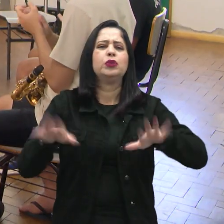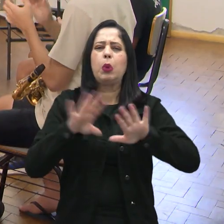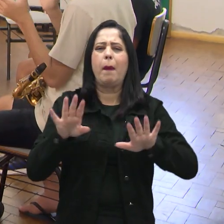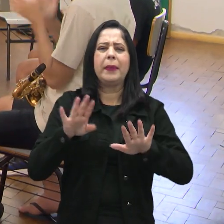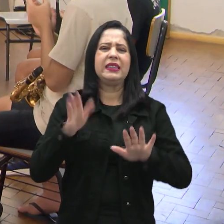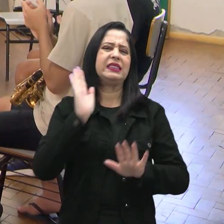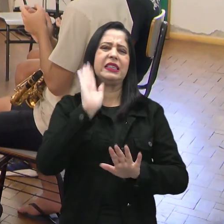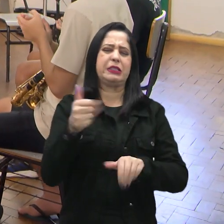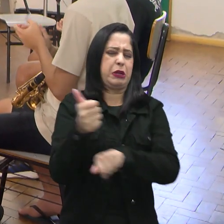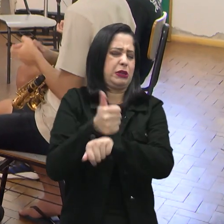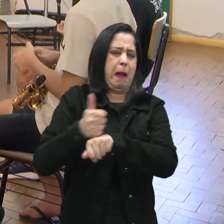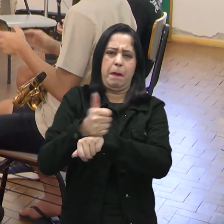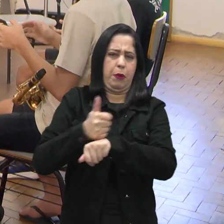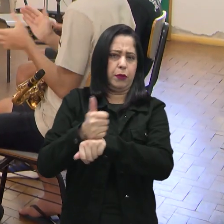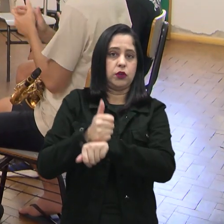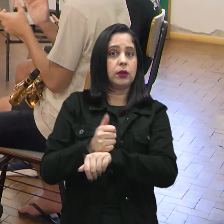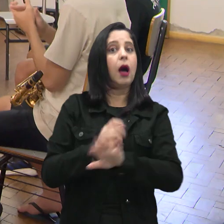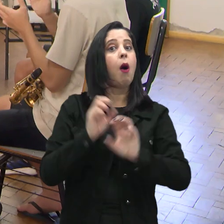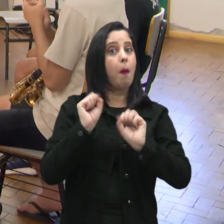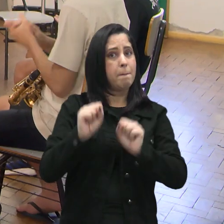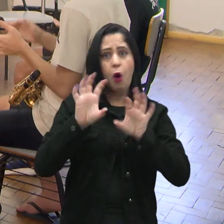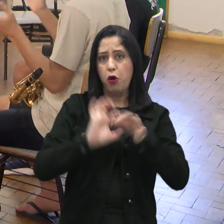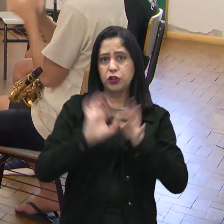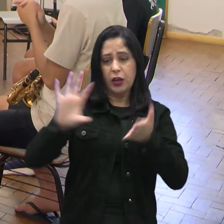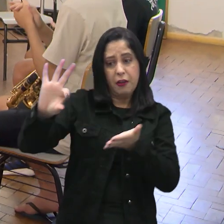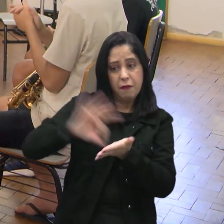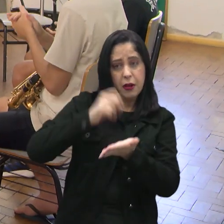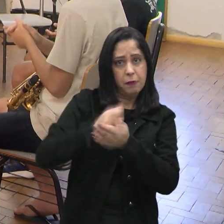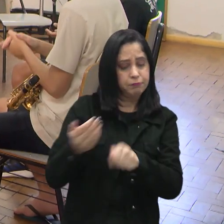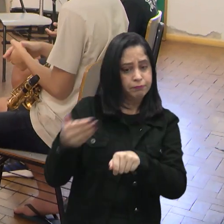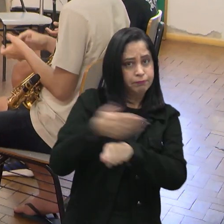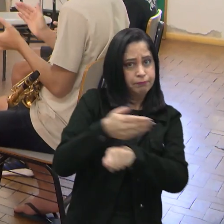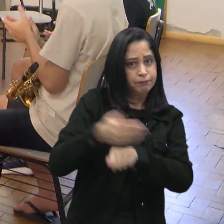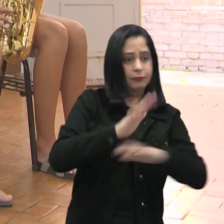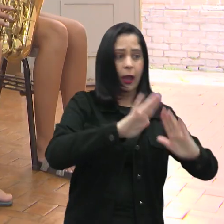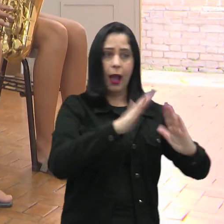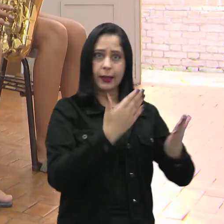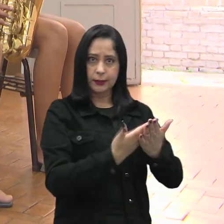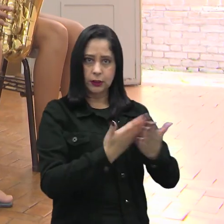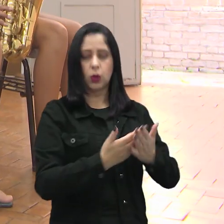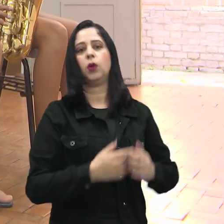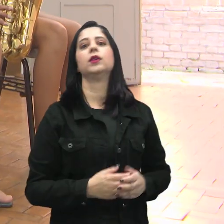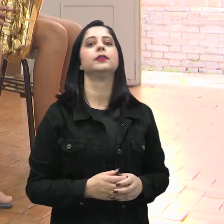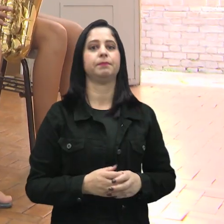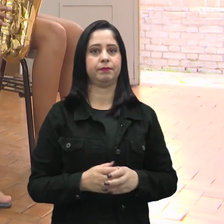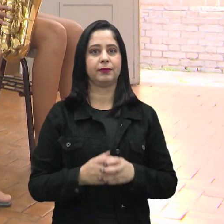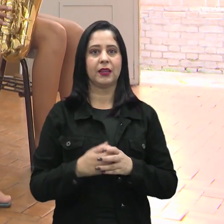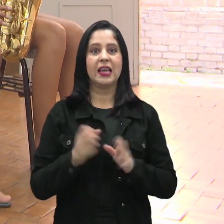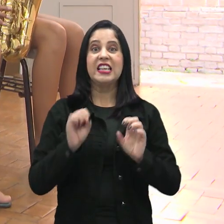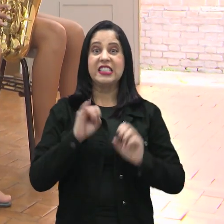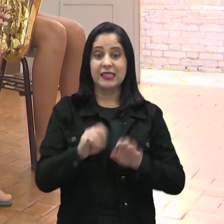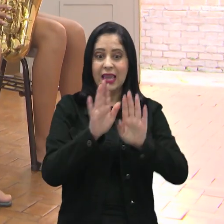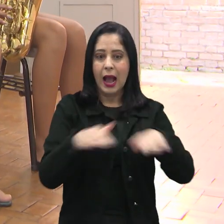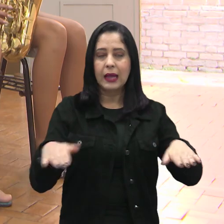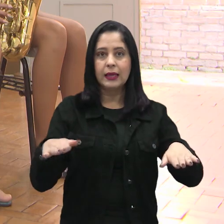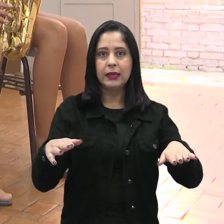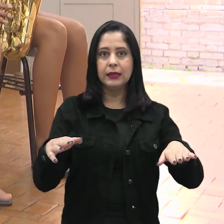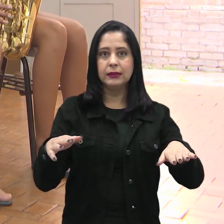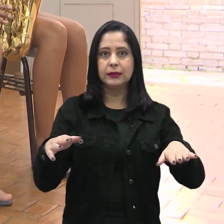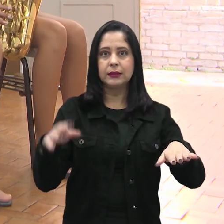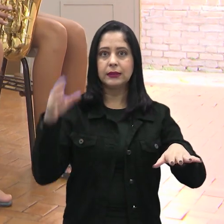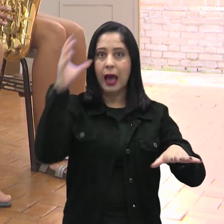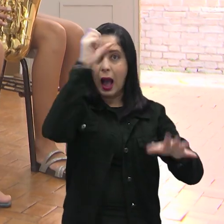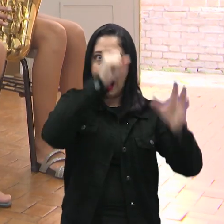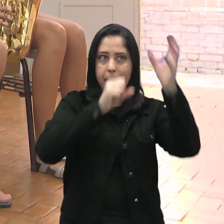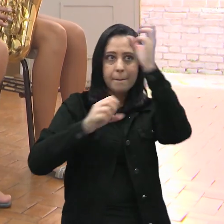música e nenhum instrumento, só estar matriculado e frequentando a escola. O acesso à cultura na infância influencia as